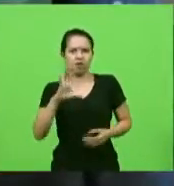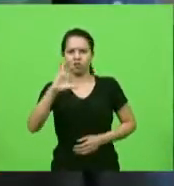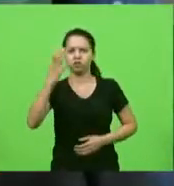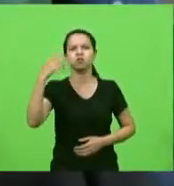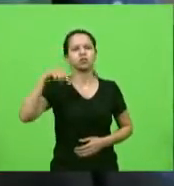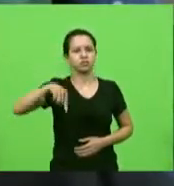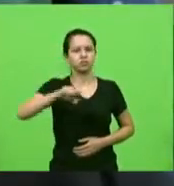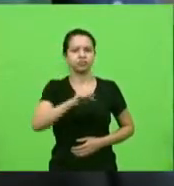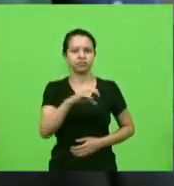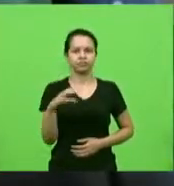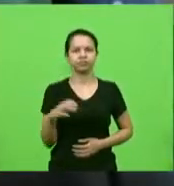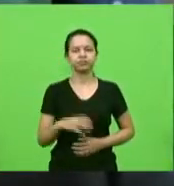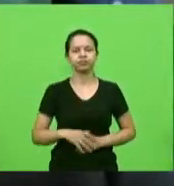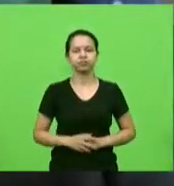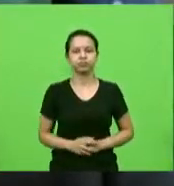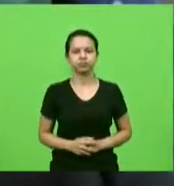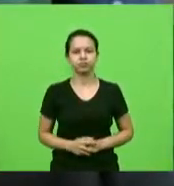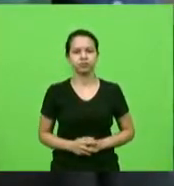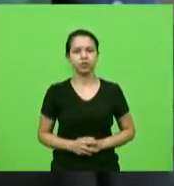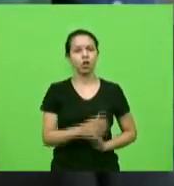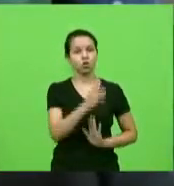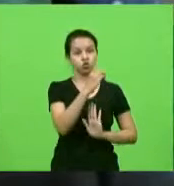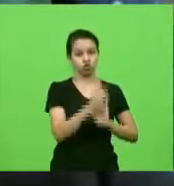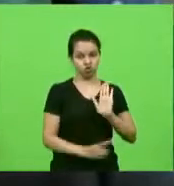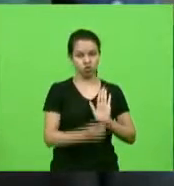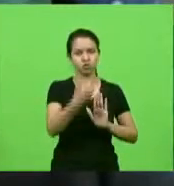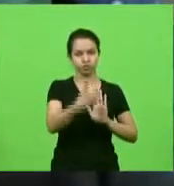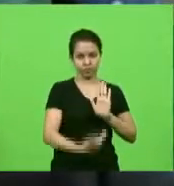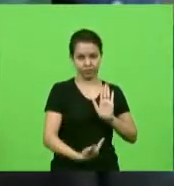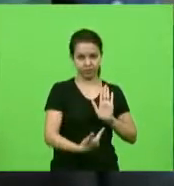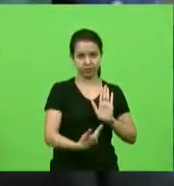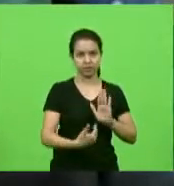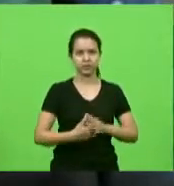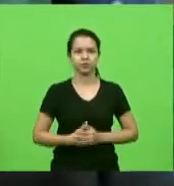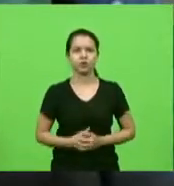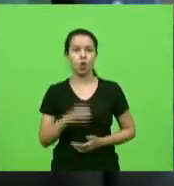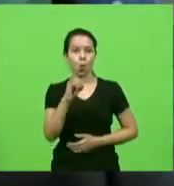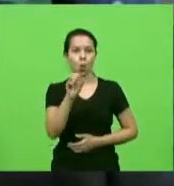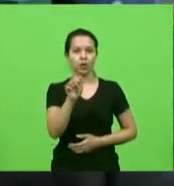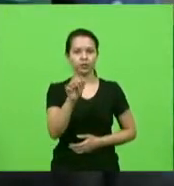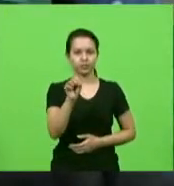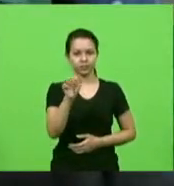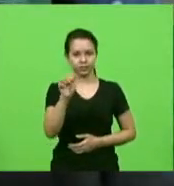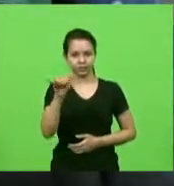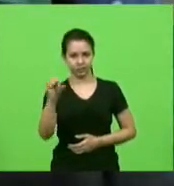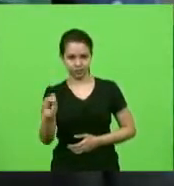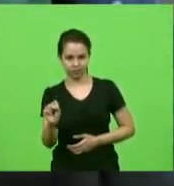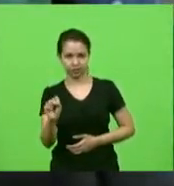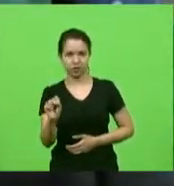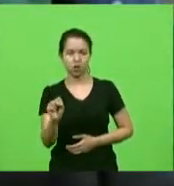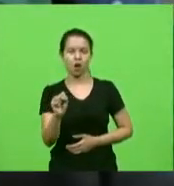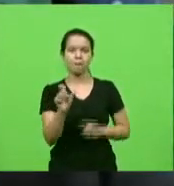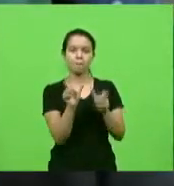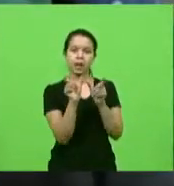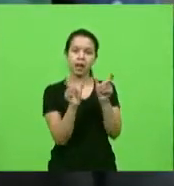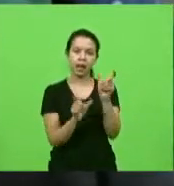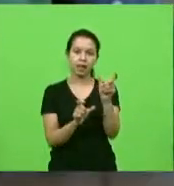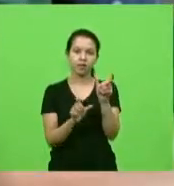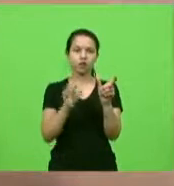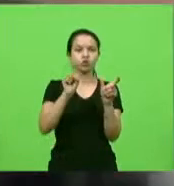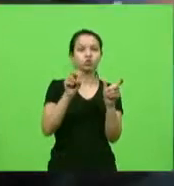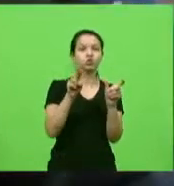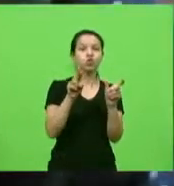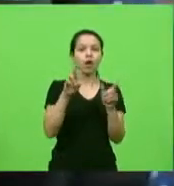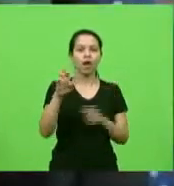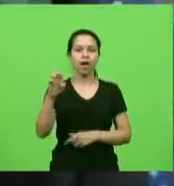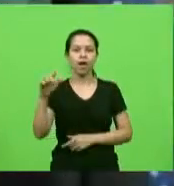Santa Catarina. De acordo com o dicionário, o OASIS, O termo surreal significa aquilo